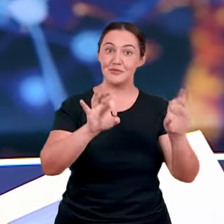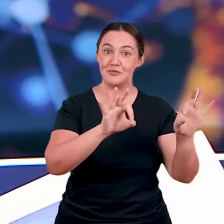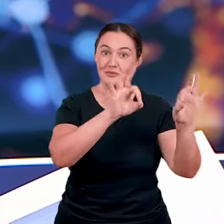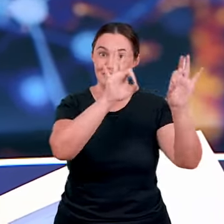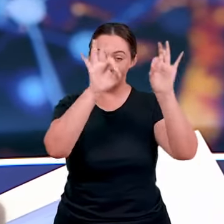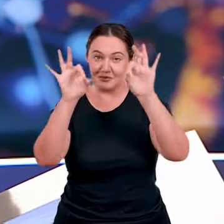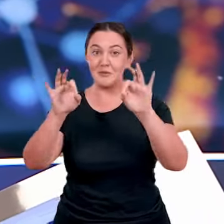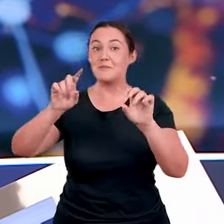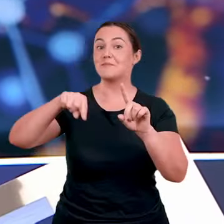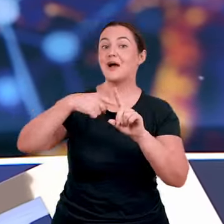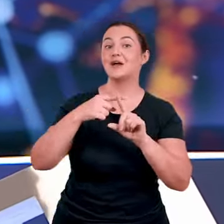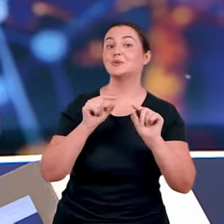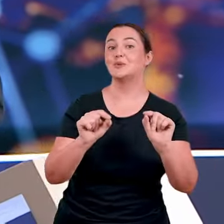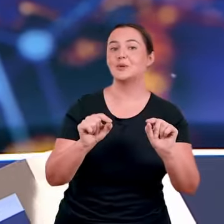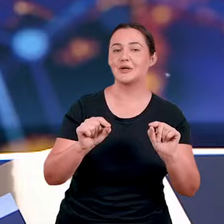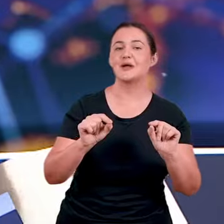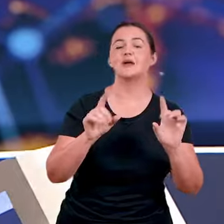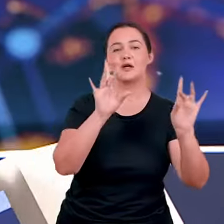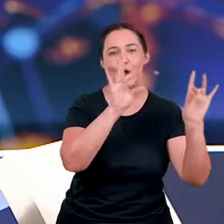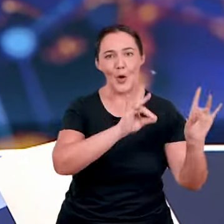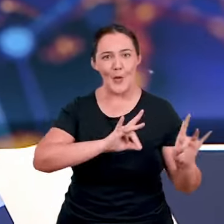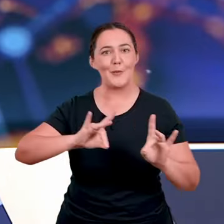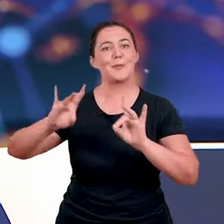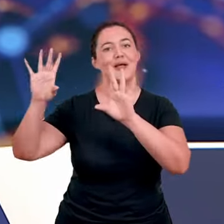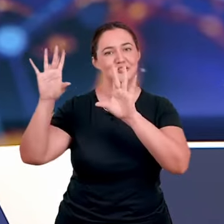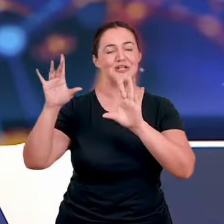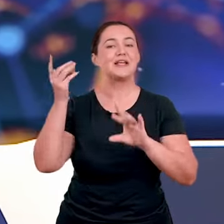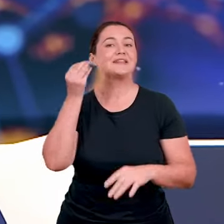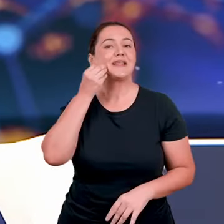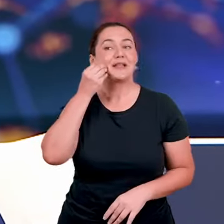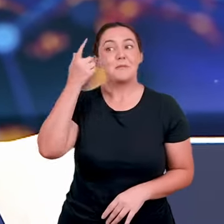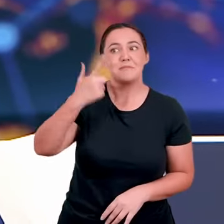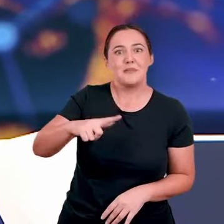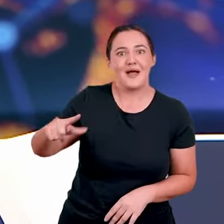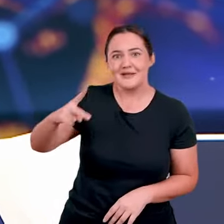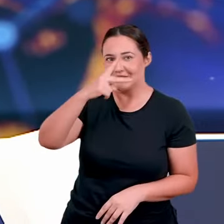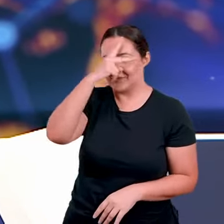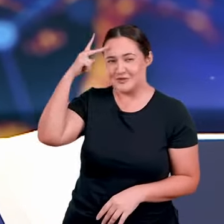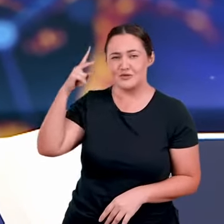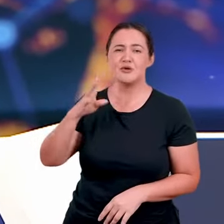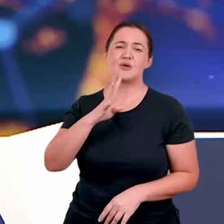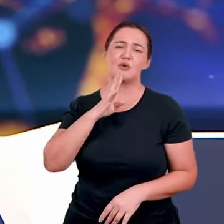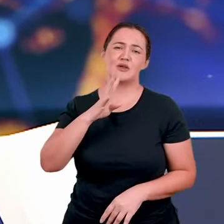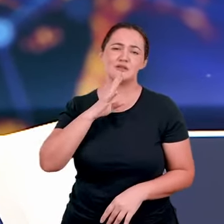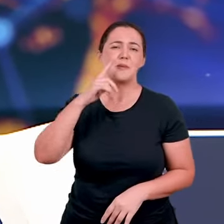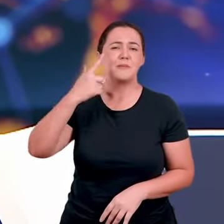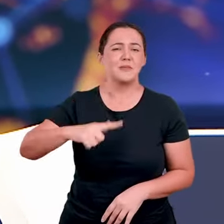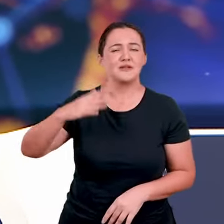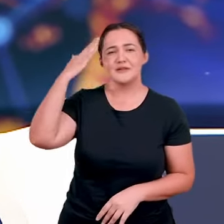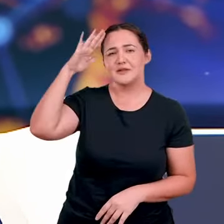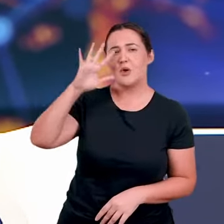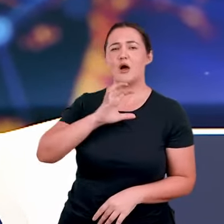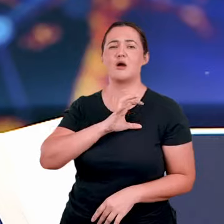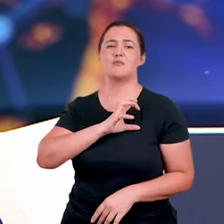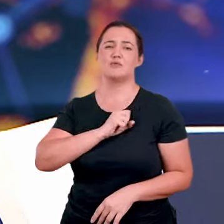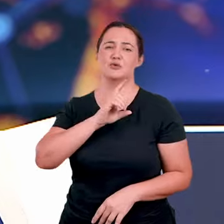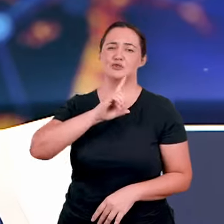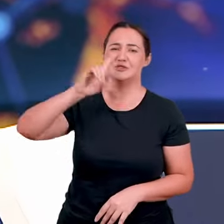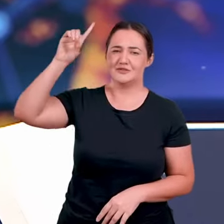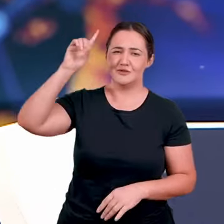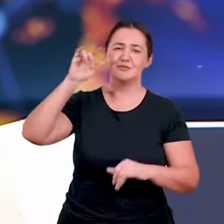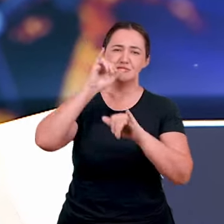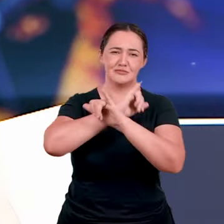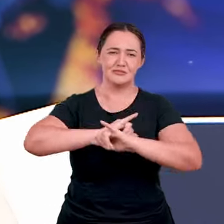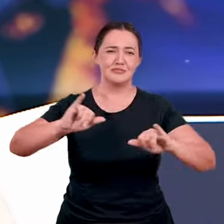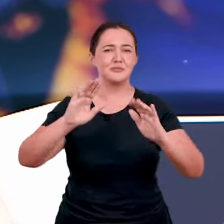também o programa A Arena do Futuro como uma ferramenta para que mais pessoas consigam entender e compreender as mensagens